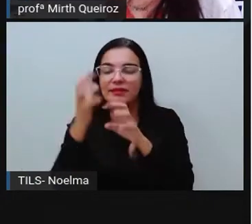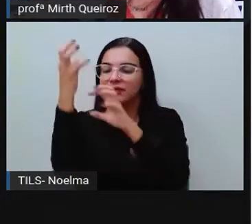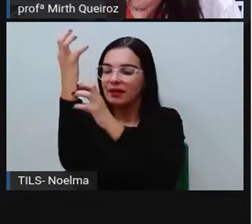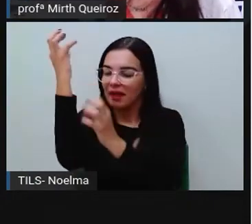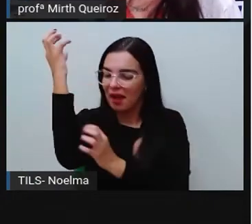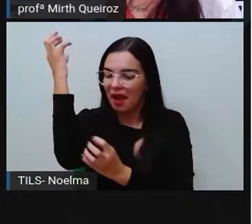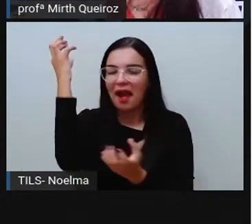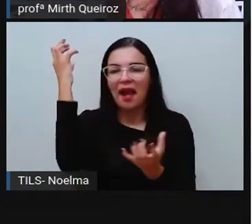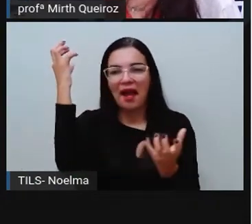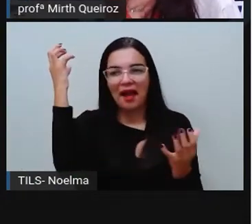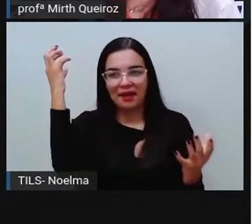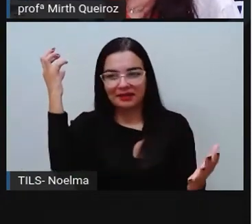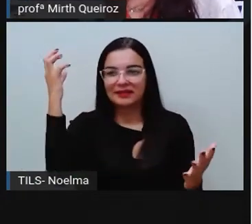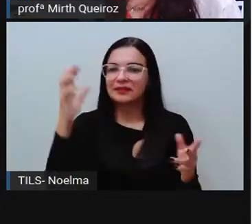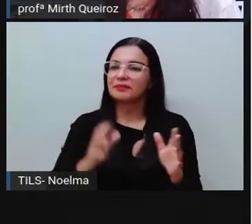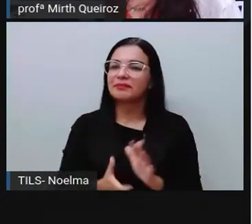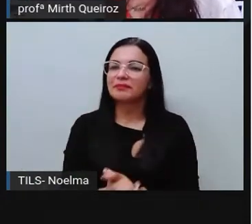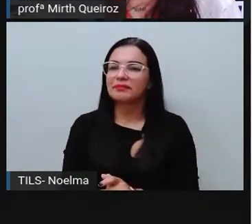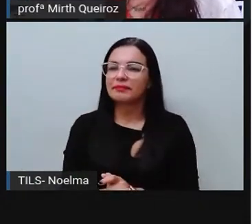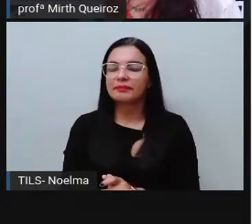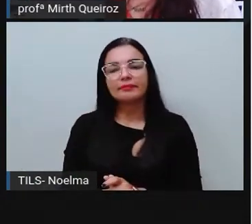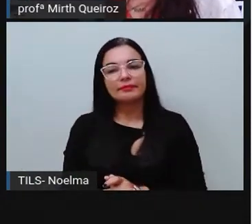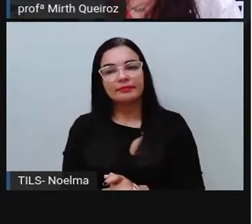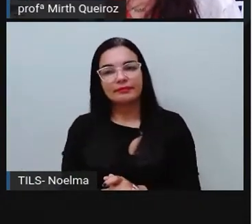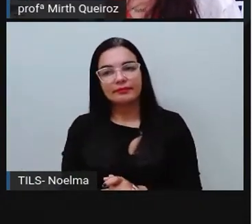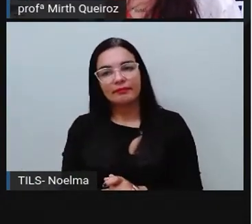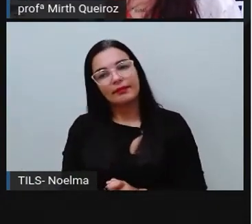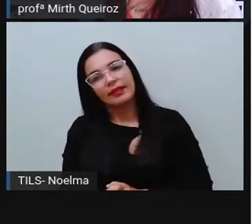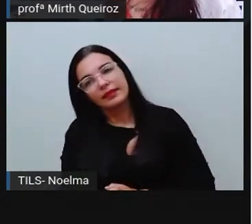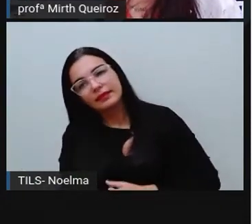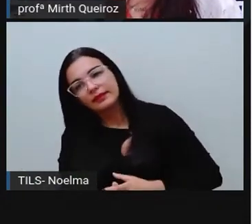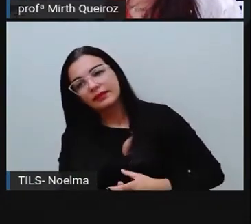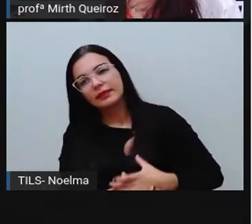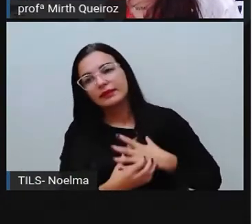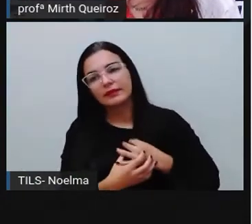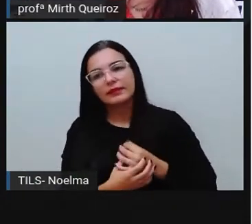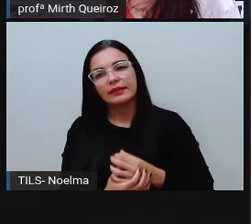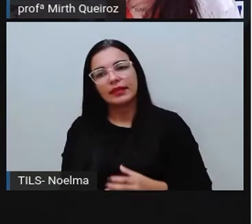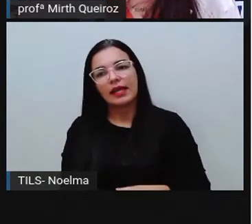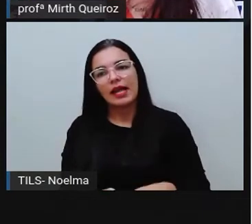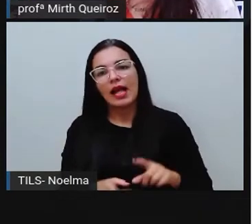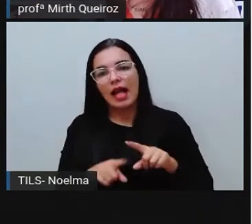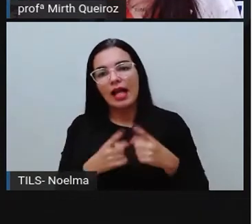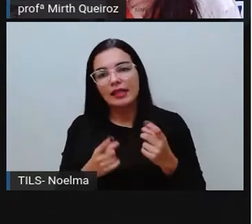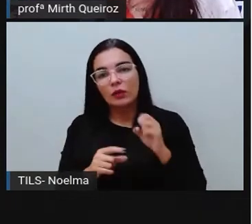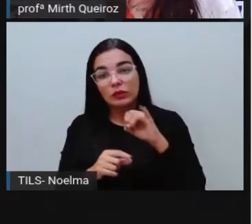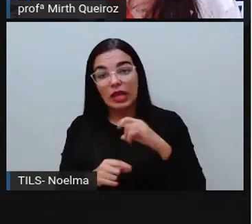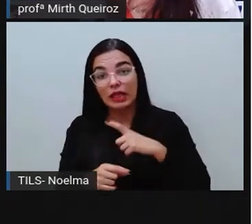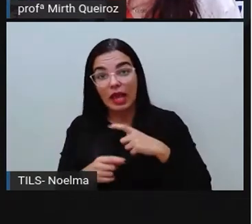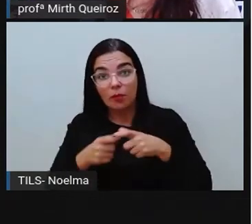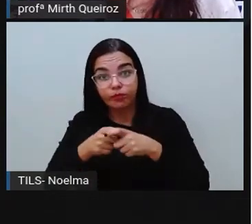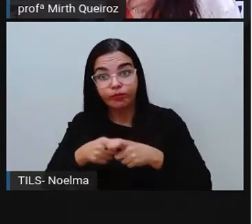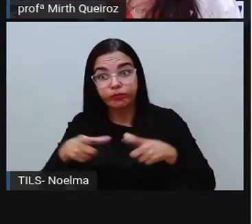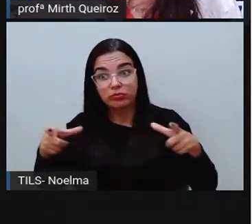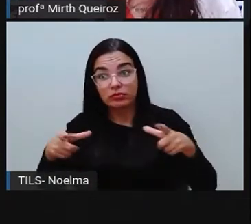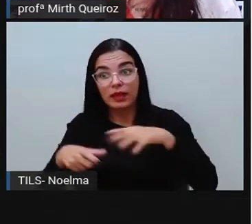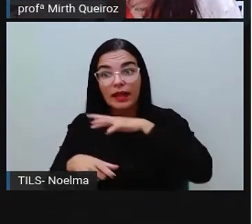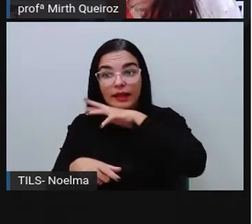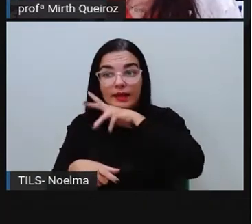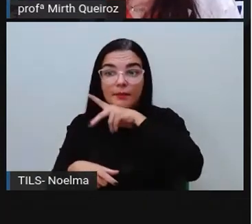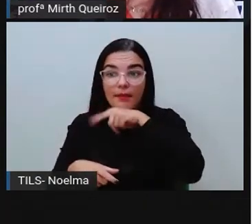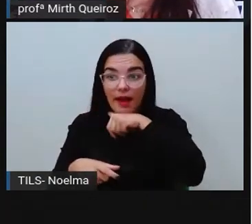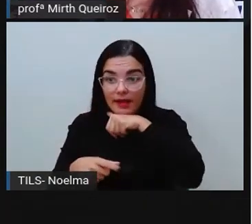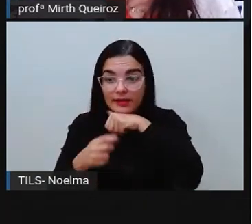a somente este bioma. Então, embora a gente tenha uma grande quantidade de animais, né?